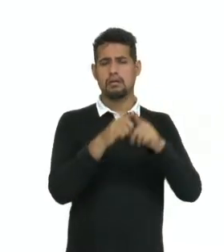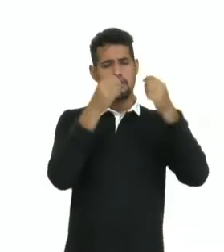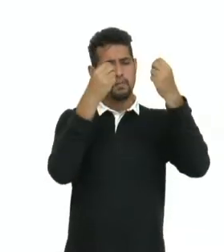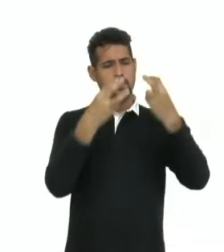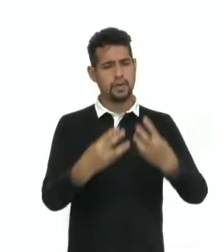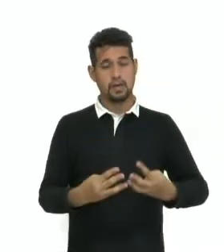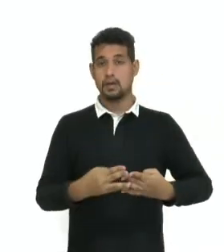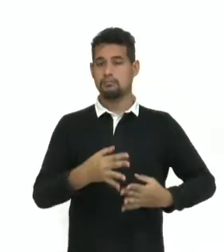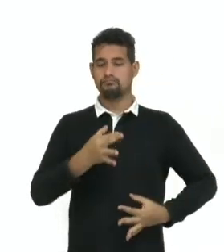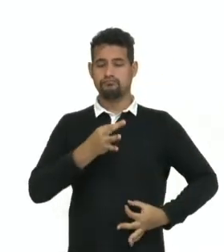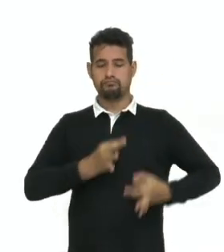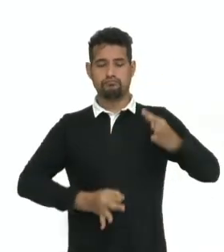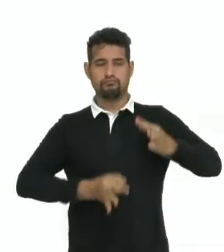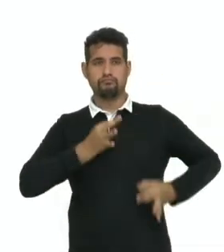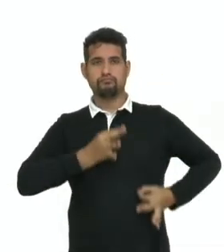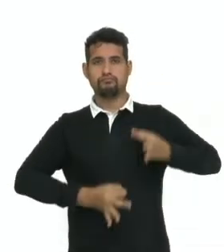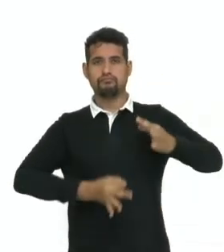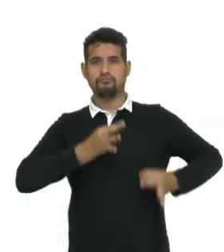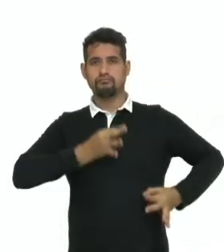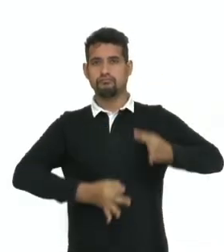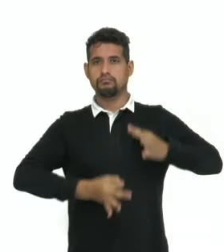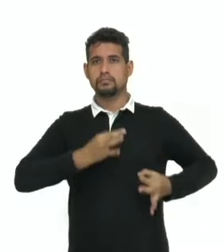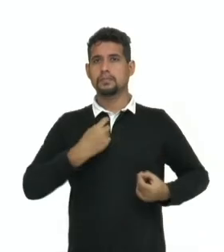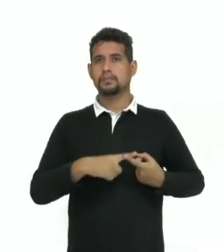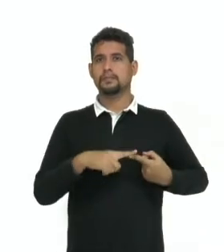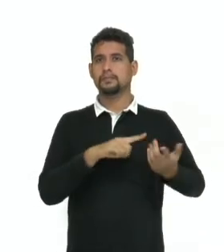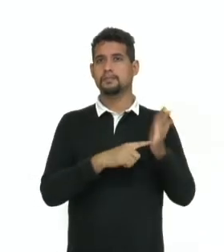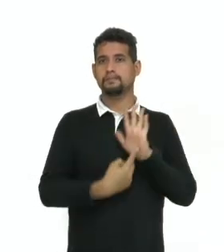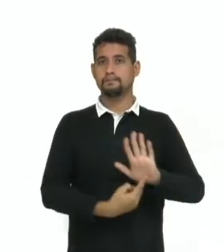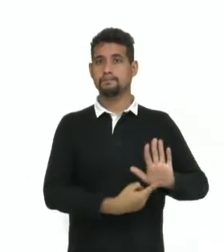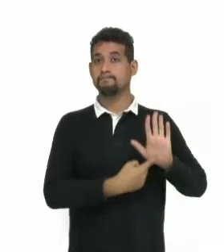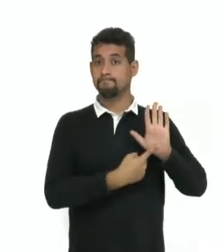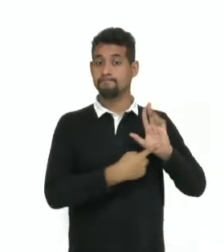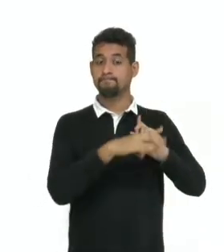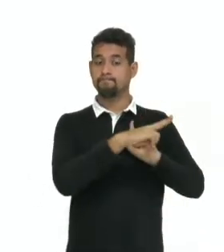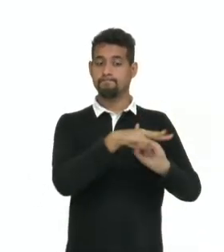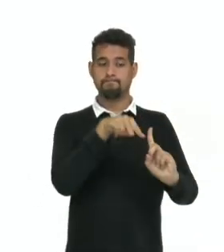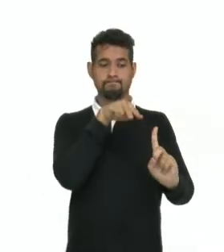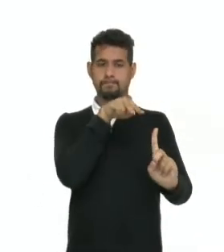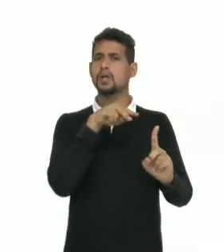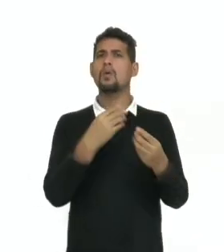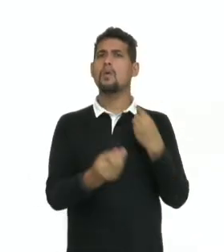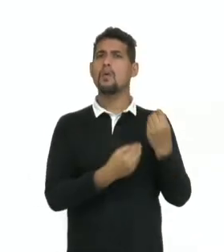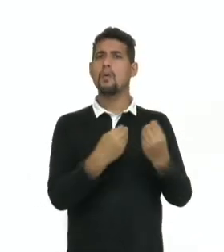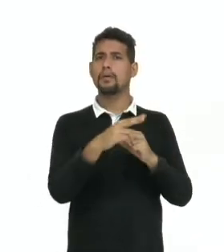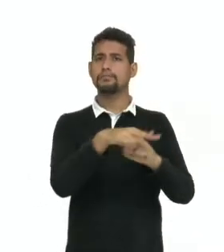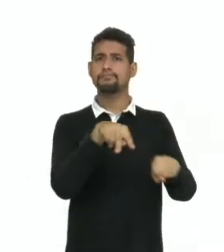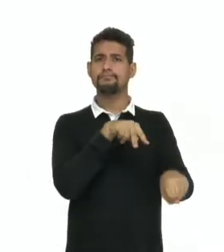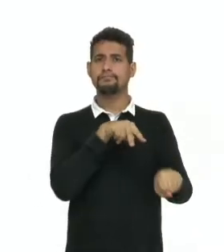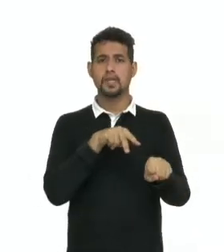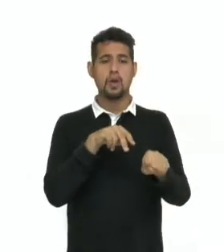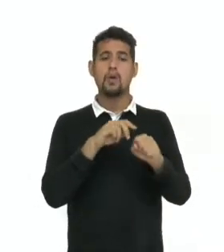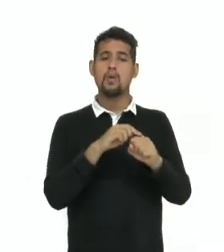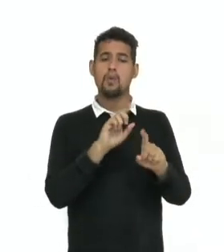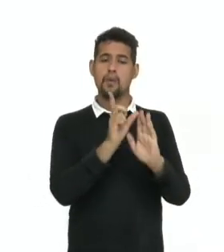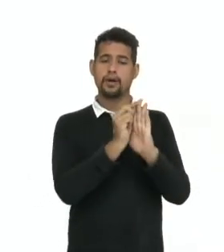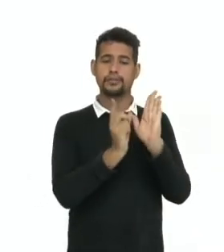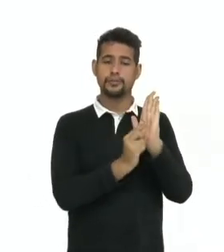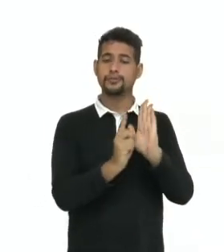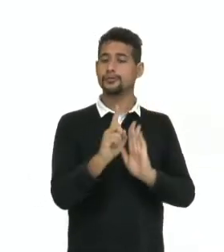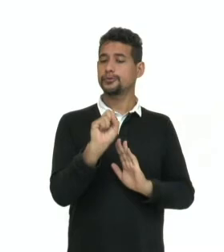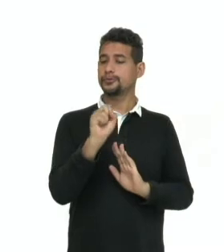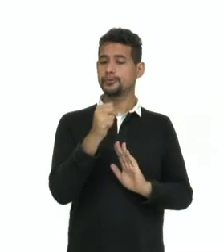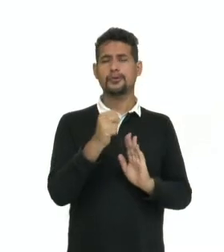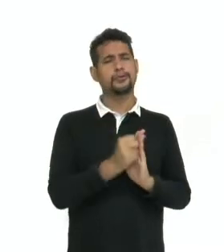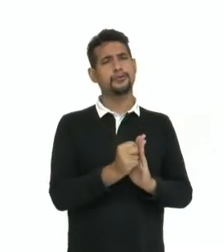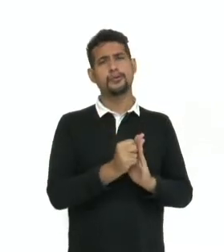argumentos juridicamente porque trouxe para a defesa do ponto de vista dela o artigo 18, né, o inciso 1º, o